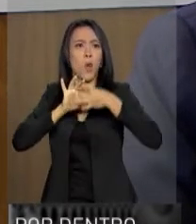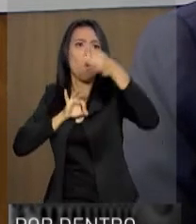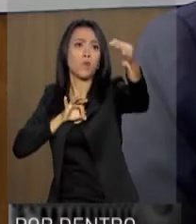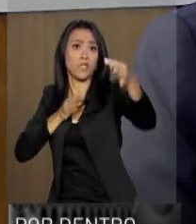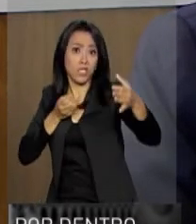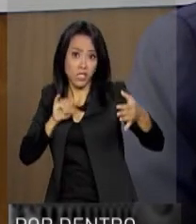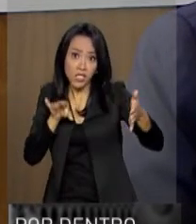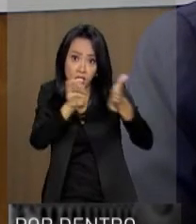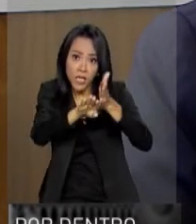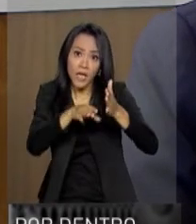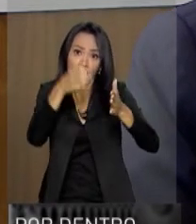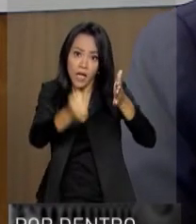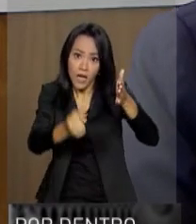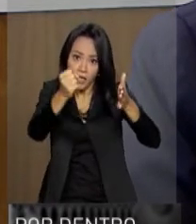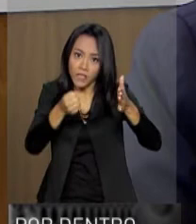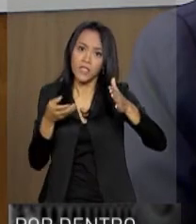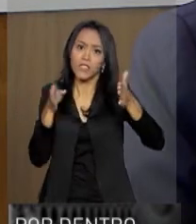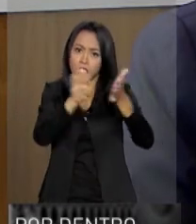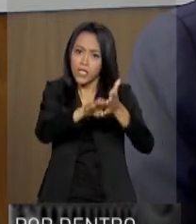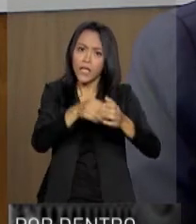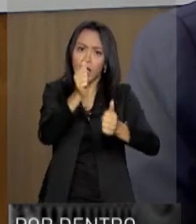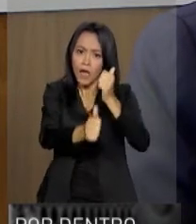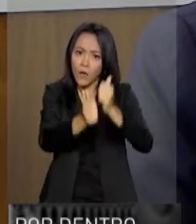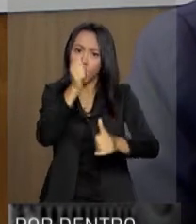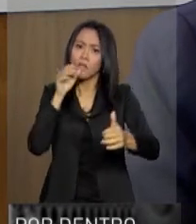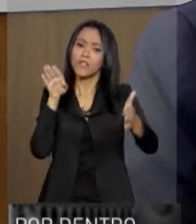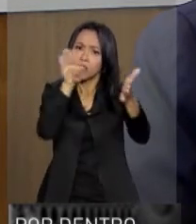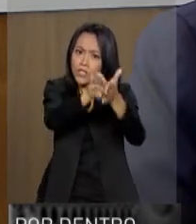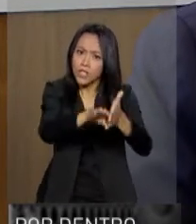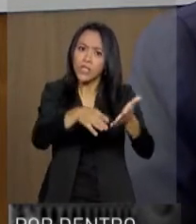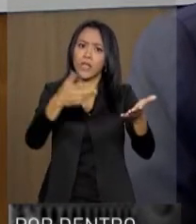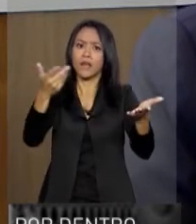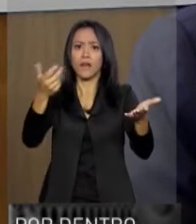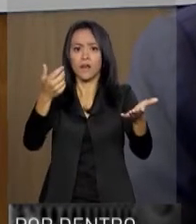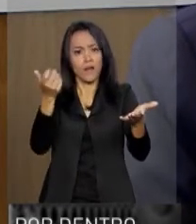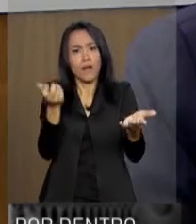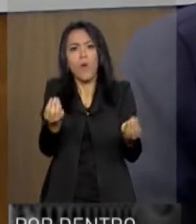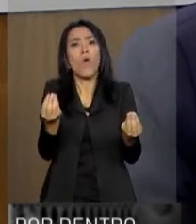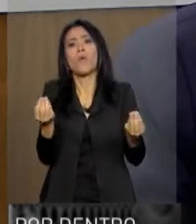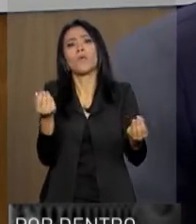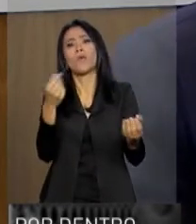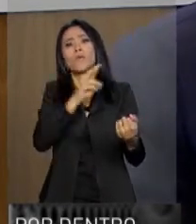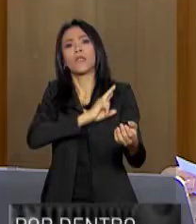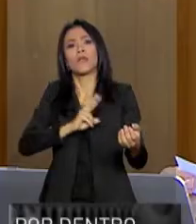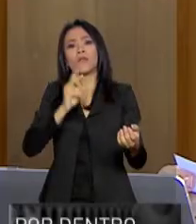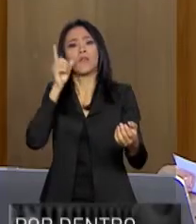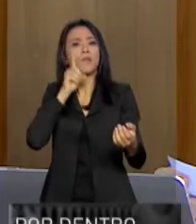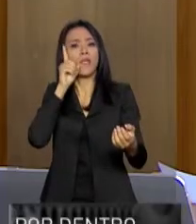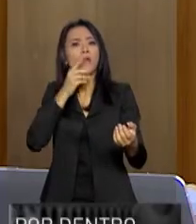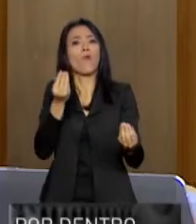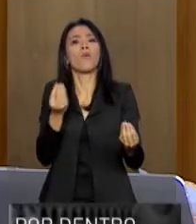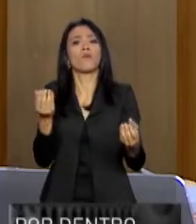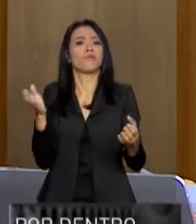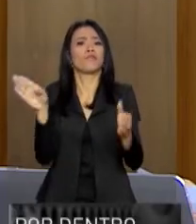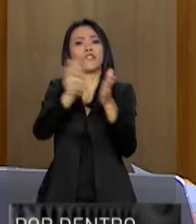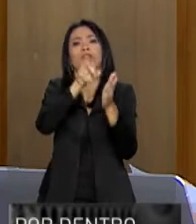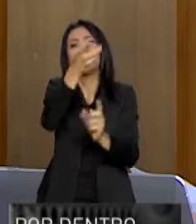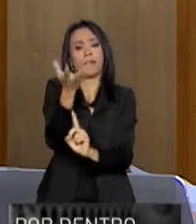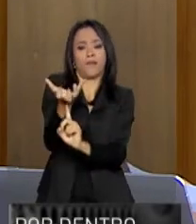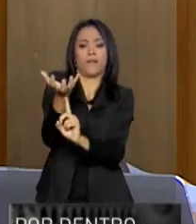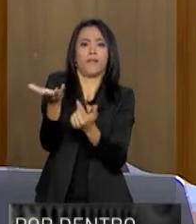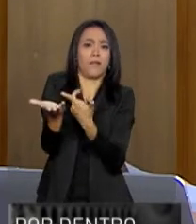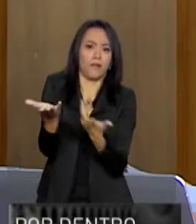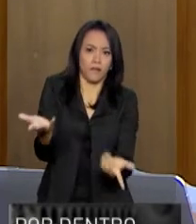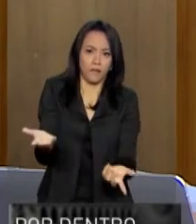feijão chegou leite chega o deputado chega o governador como é que não vai chegar manter se você tem mais alguma pergunta para o ministro